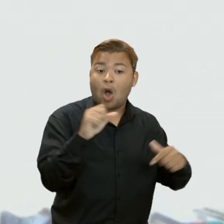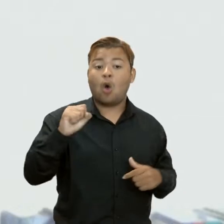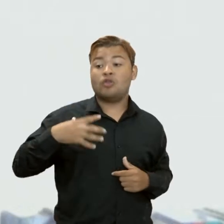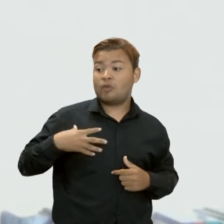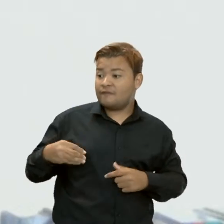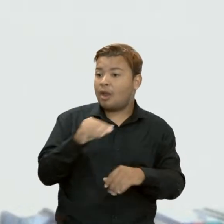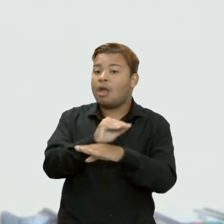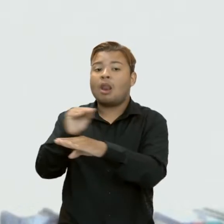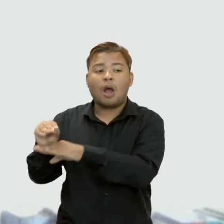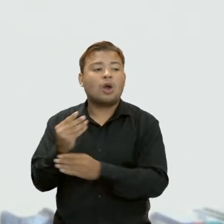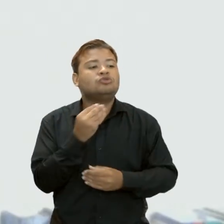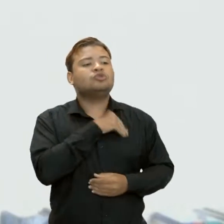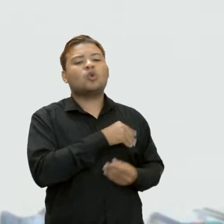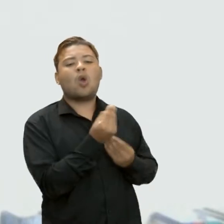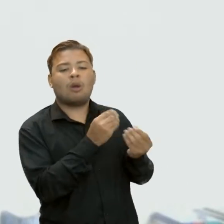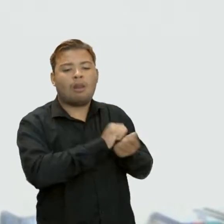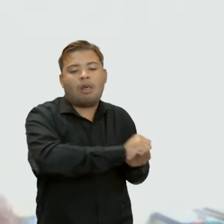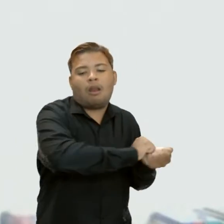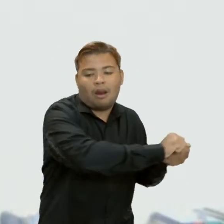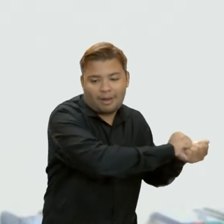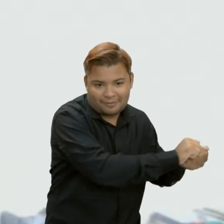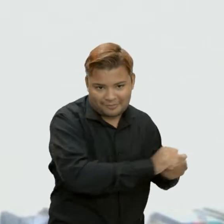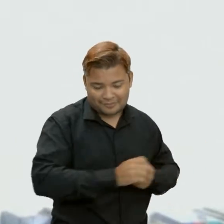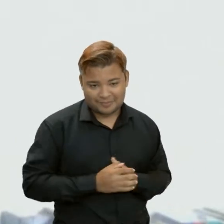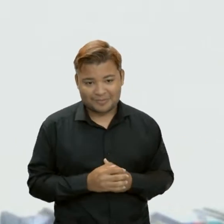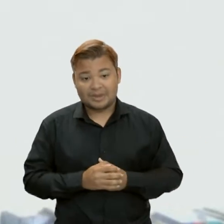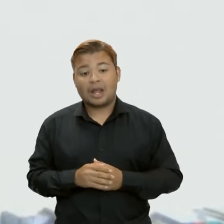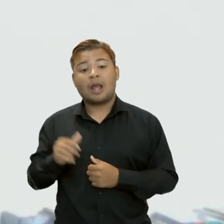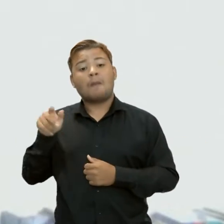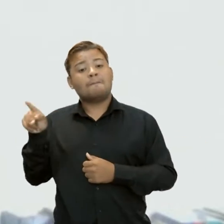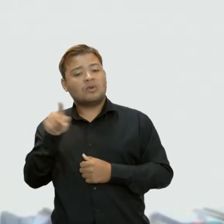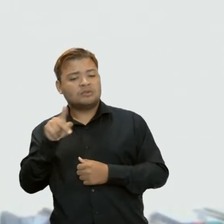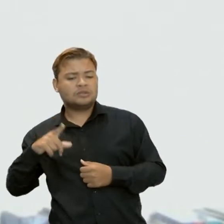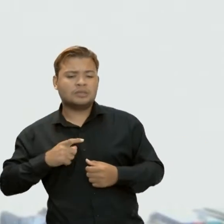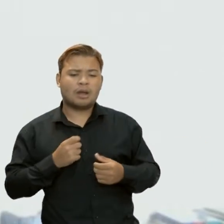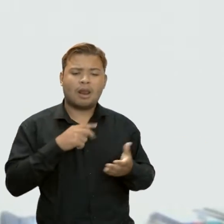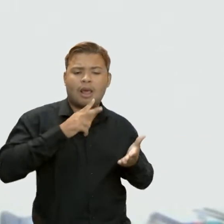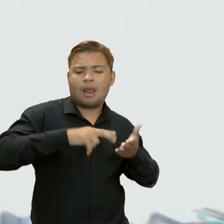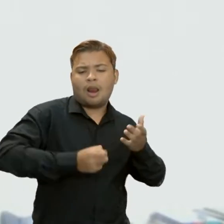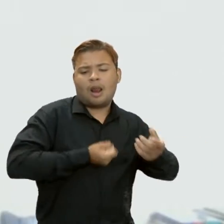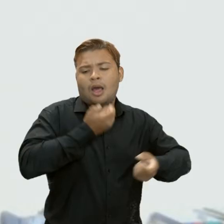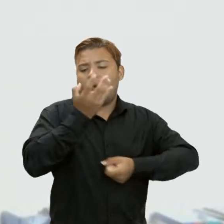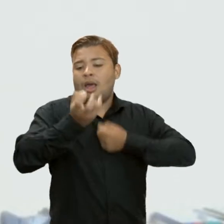aquilo, na leitura dela, com toda uma performance,